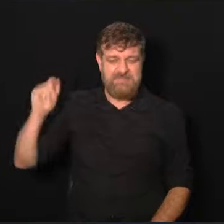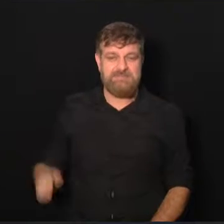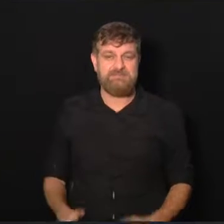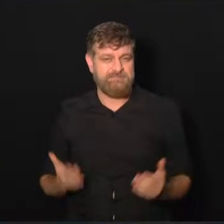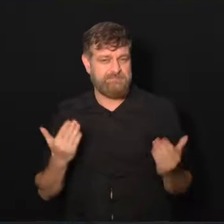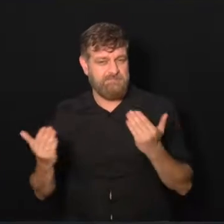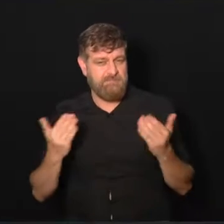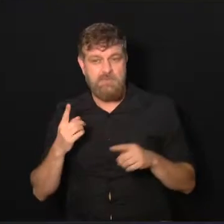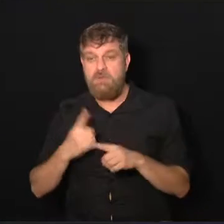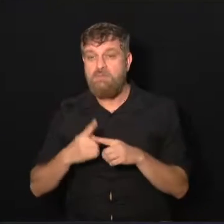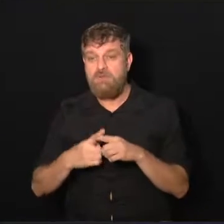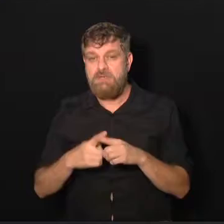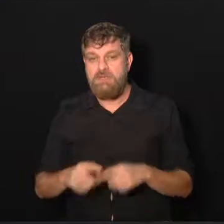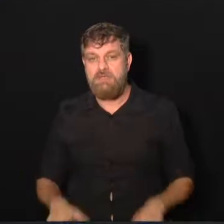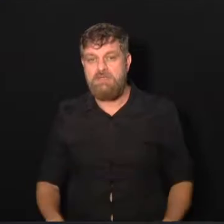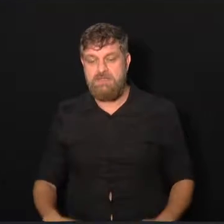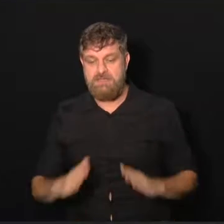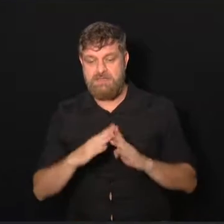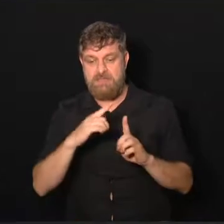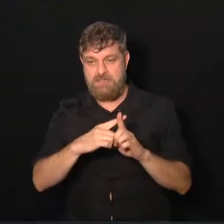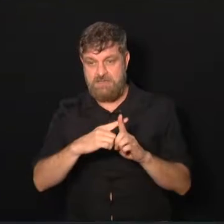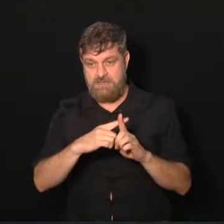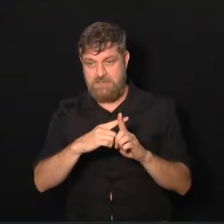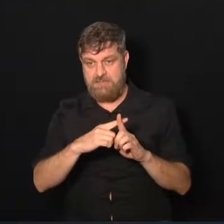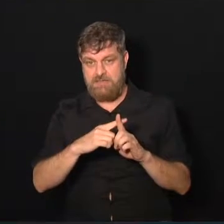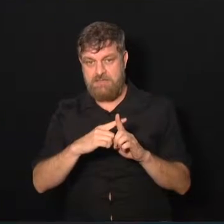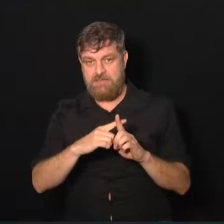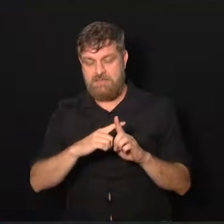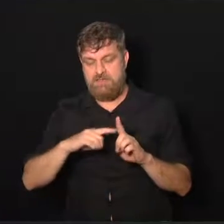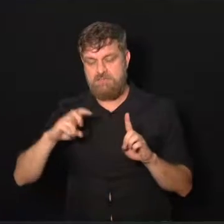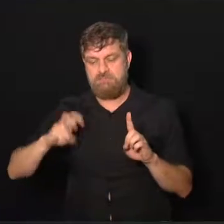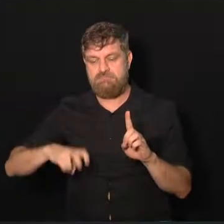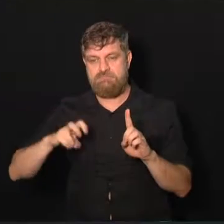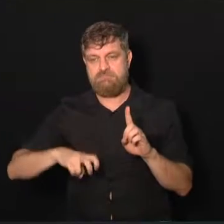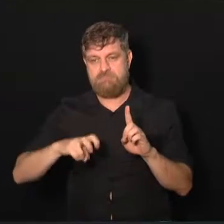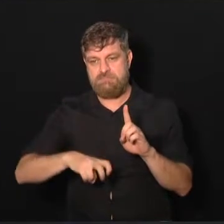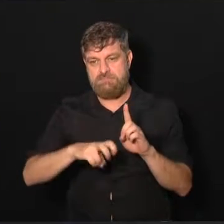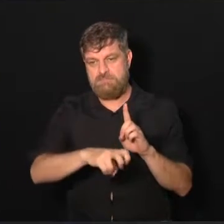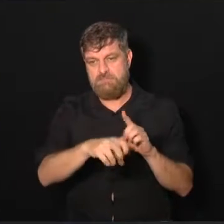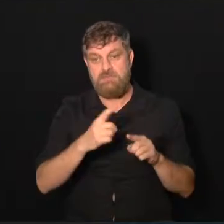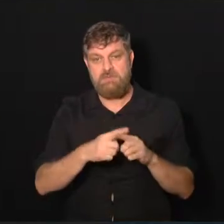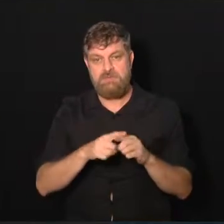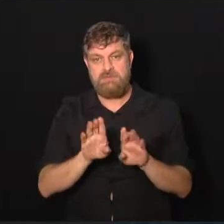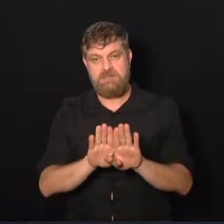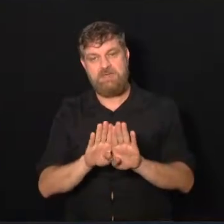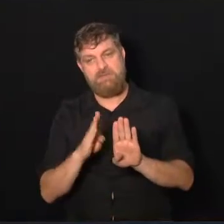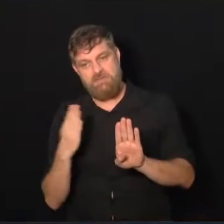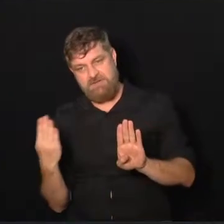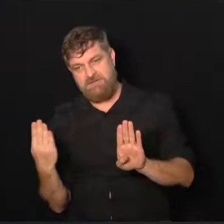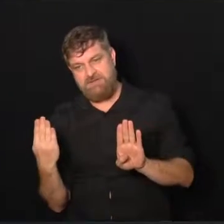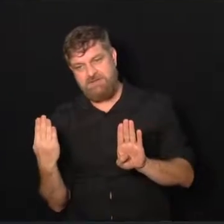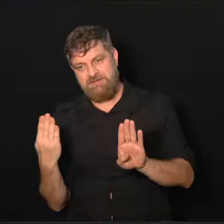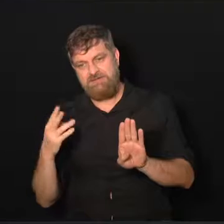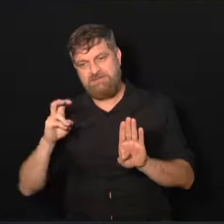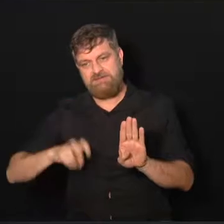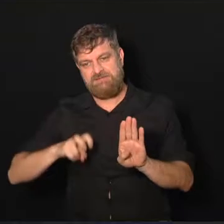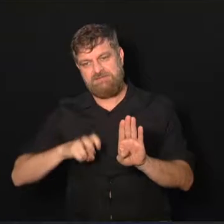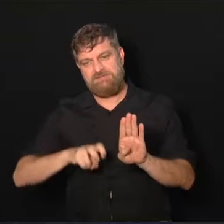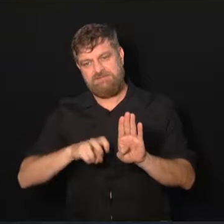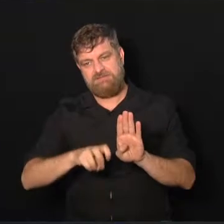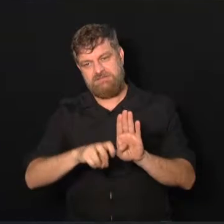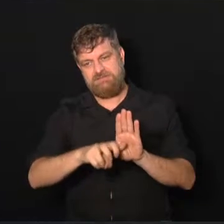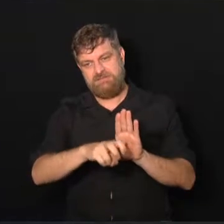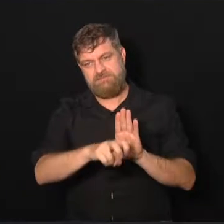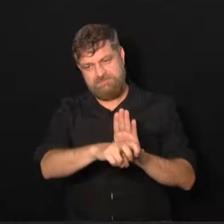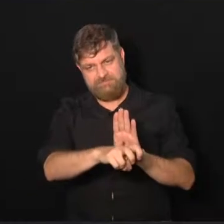seguinte: por que o animal entrou na igreja? Por que o cachorrinho entrou na igreja? Porque a porta está aberta. Claro. Porque a porta estava